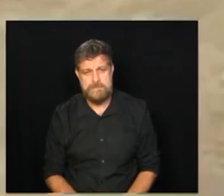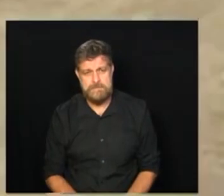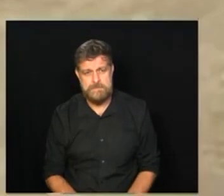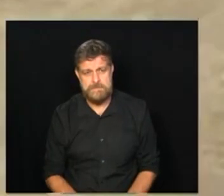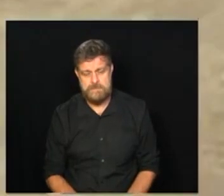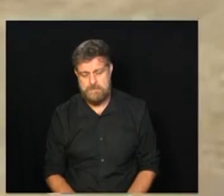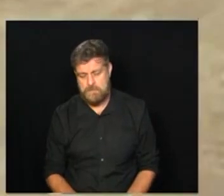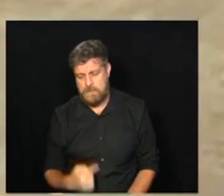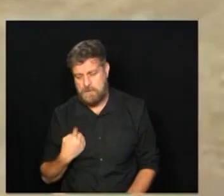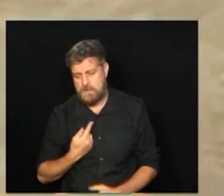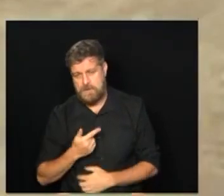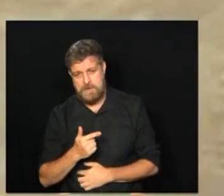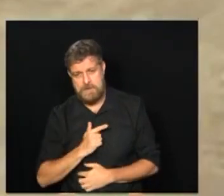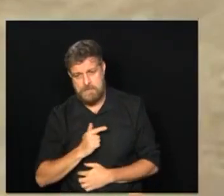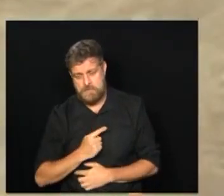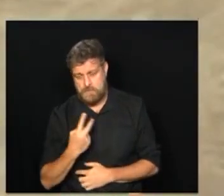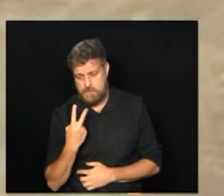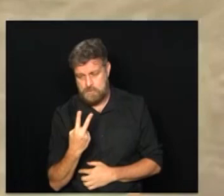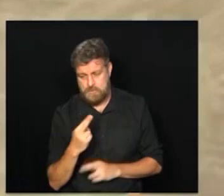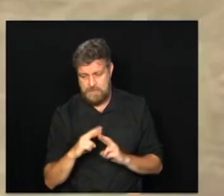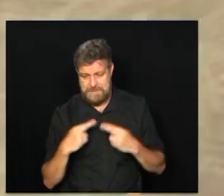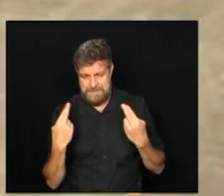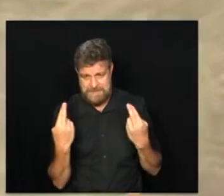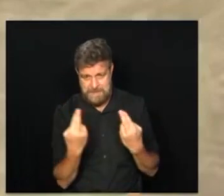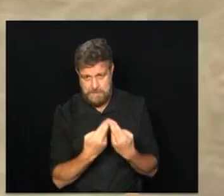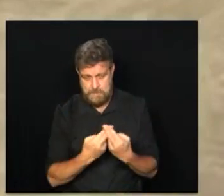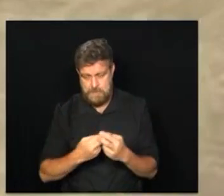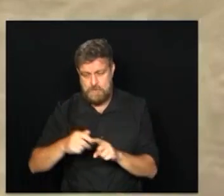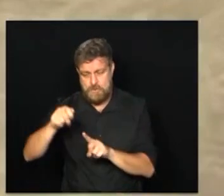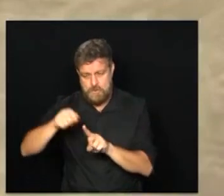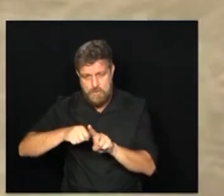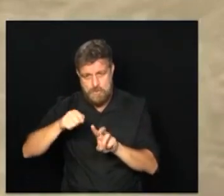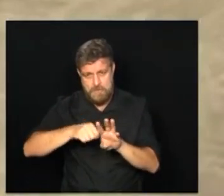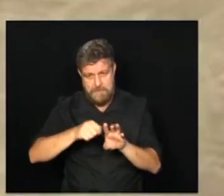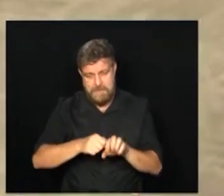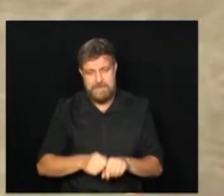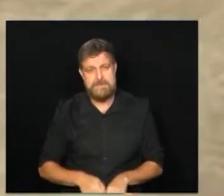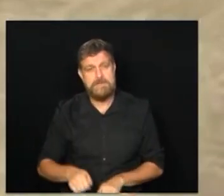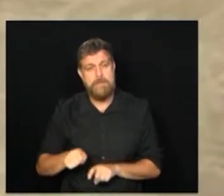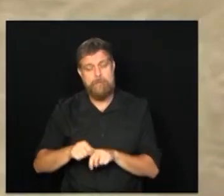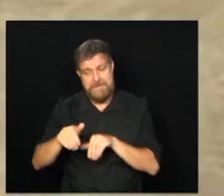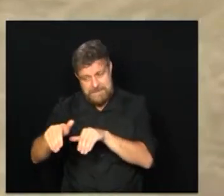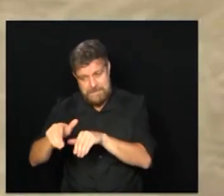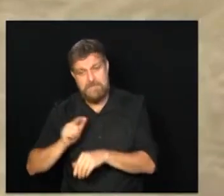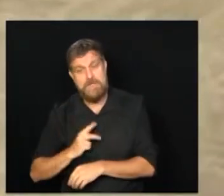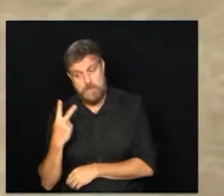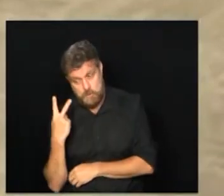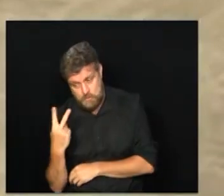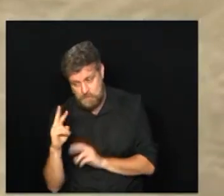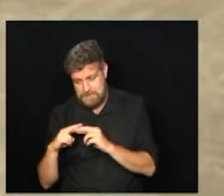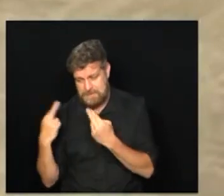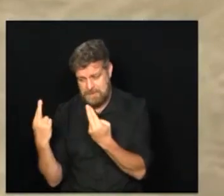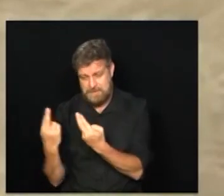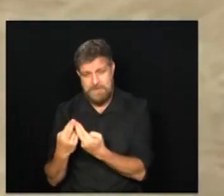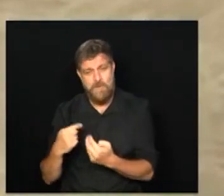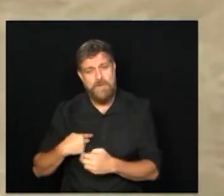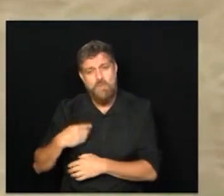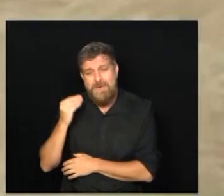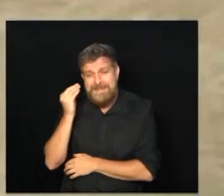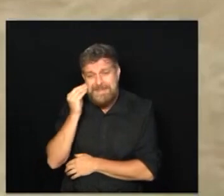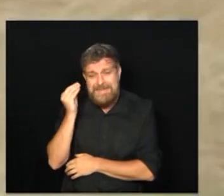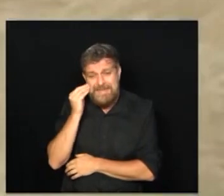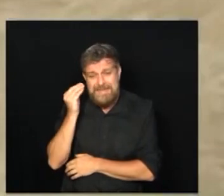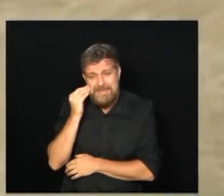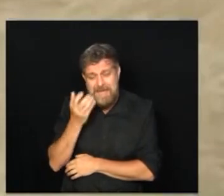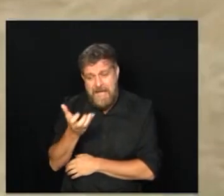Nós temos no mínimo 2 reuniões a cada mês. No mês de setembro nós faremos 2. E eu vou tentar ver se eu